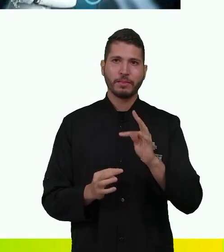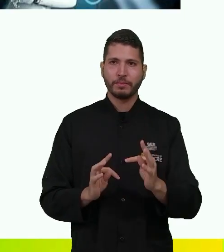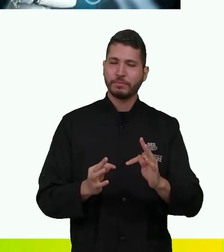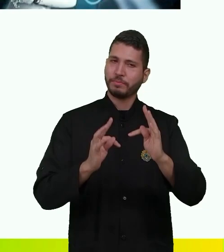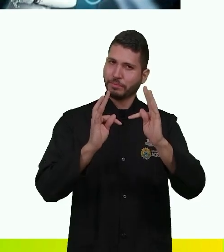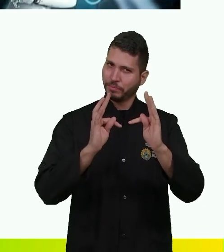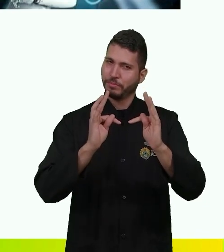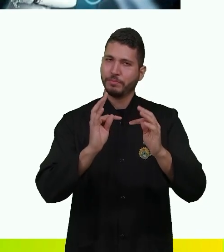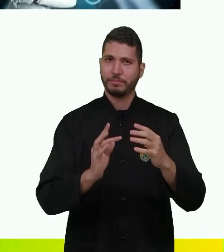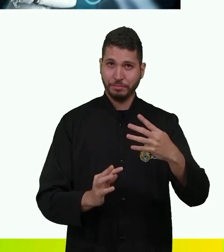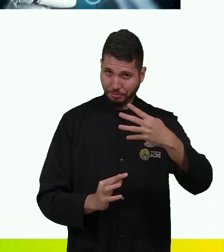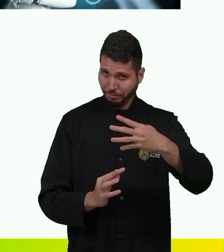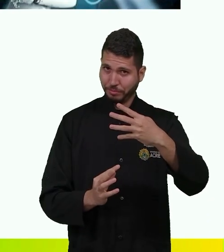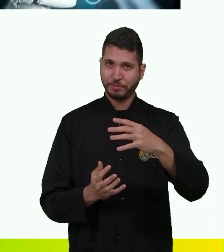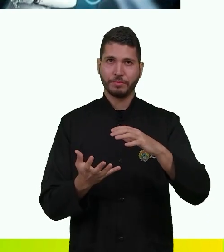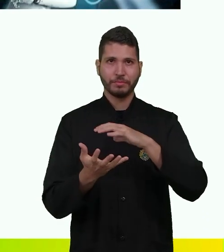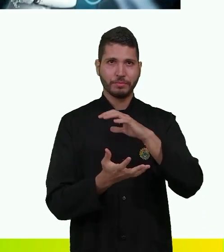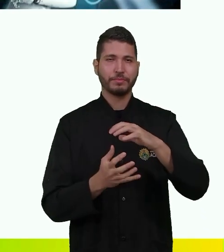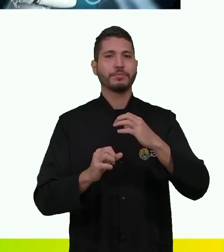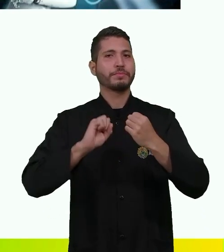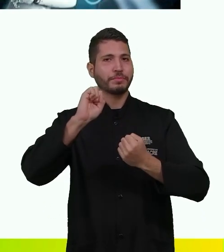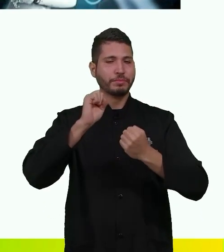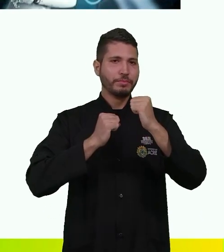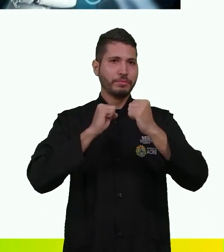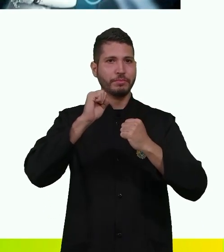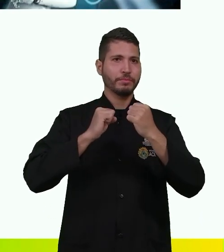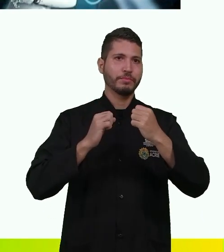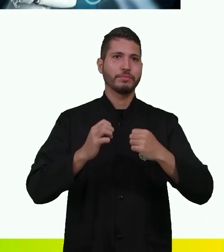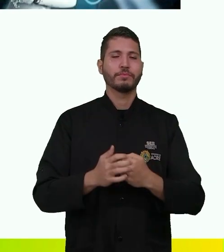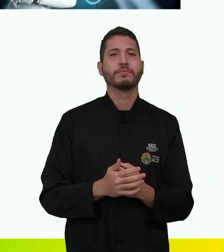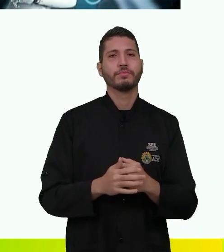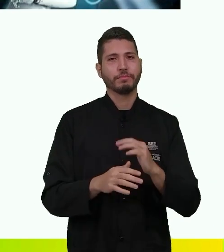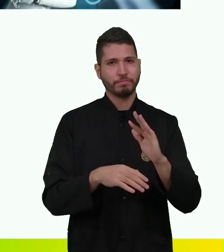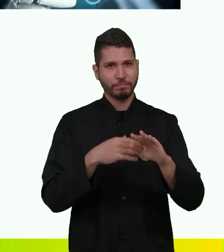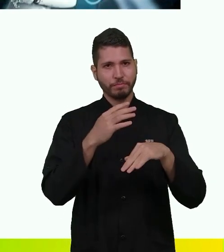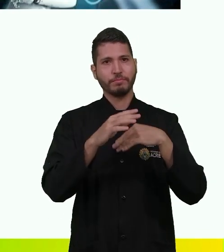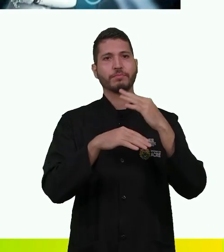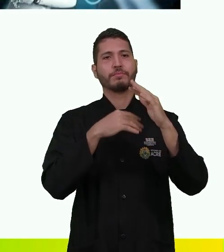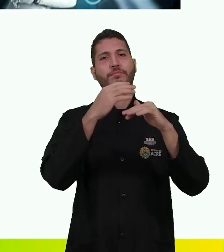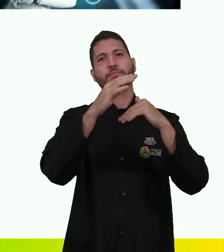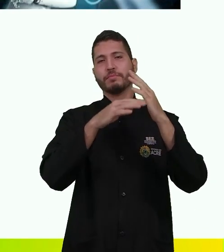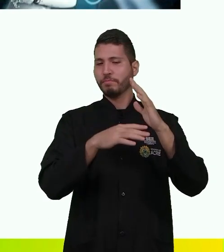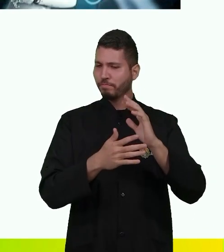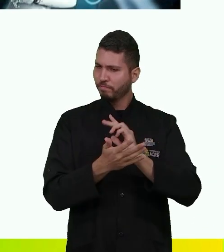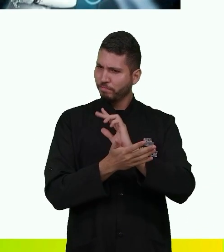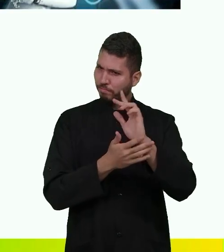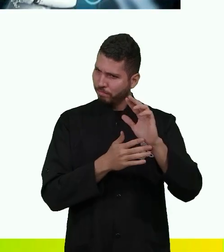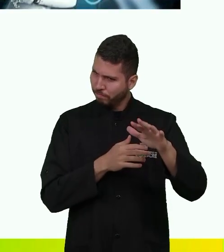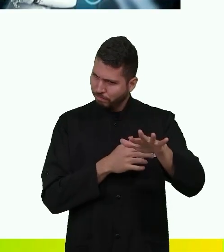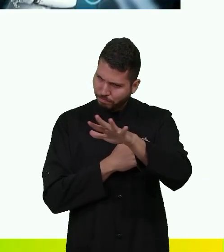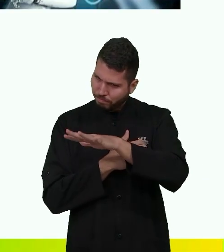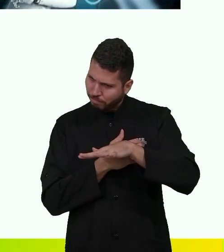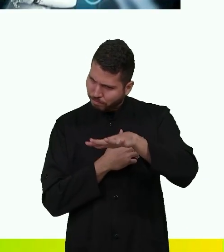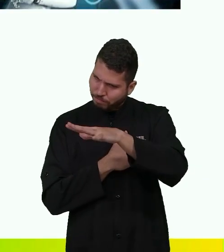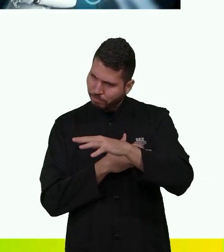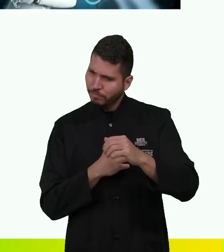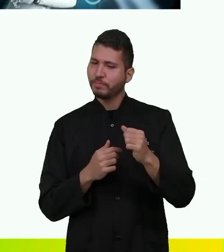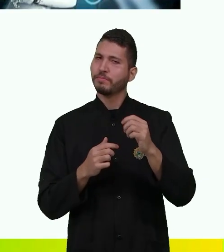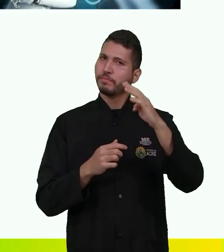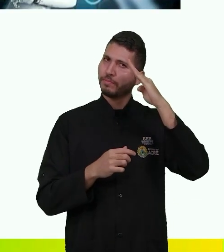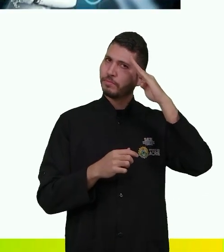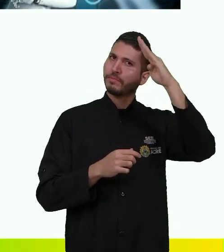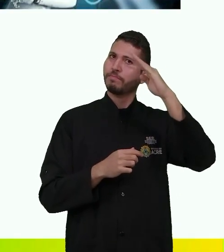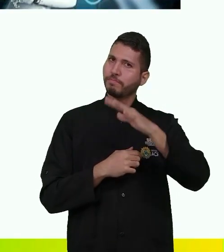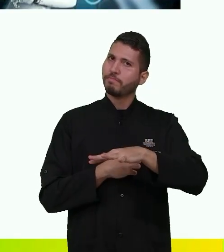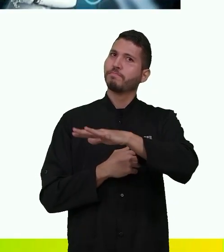da quarta revolução industrial. Eles se destacaram com um avanço ocorrido em várias áreas, principalmente na área da internet, como,